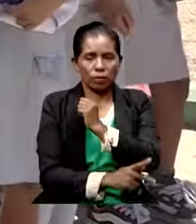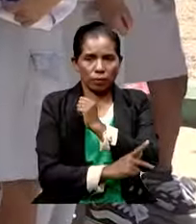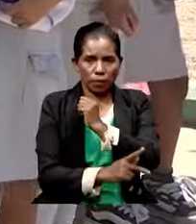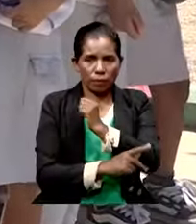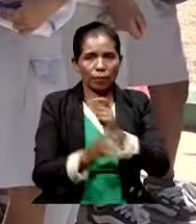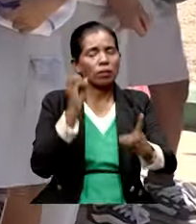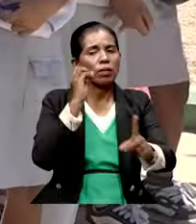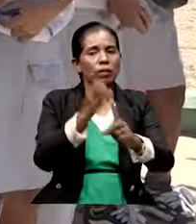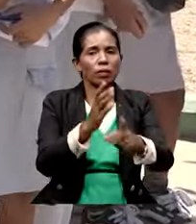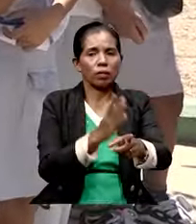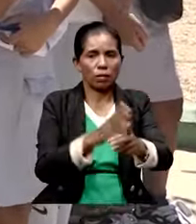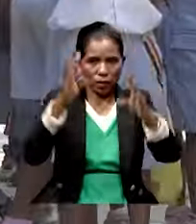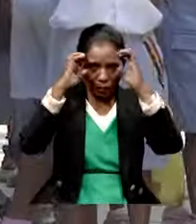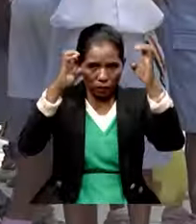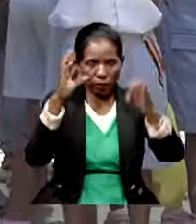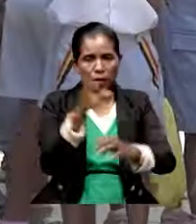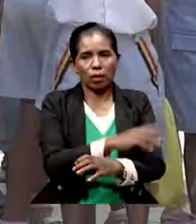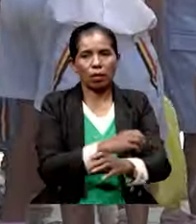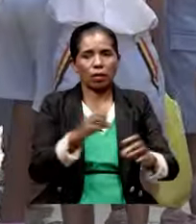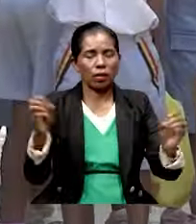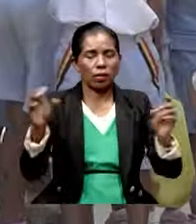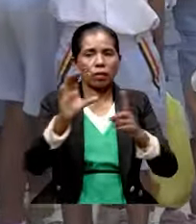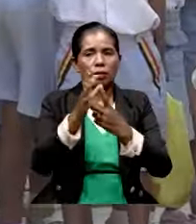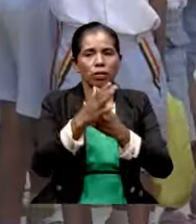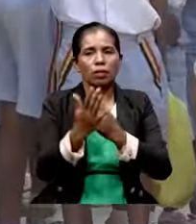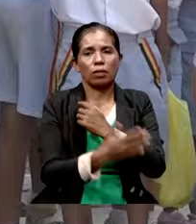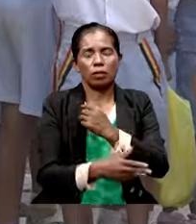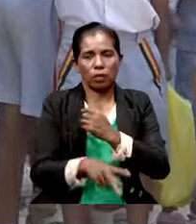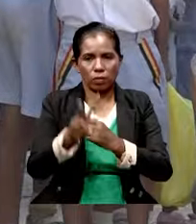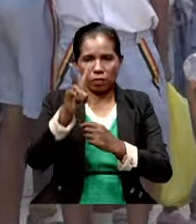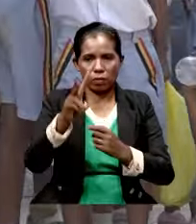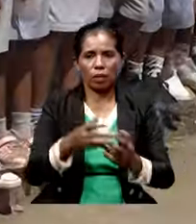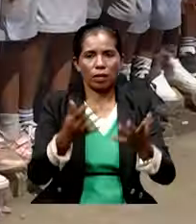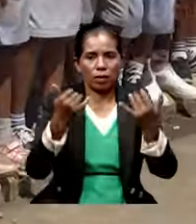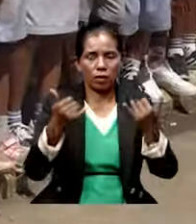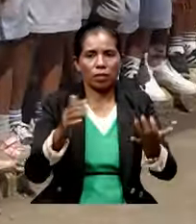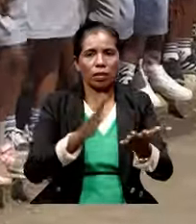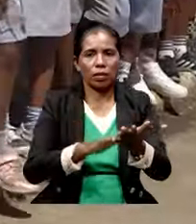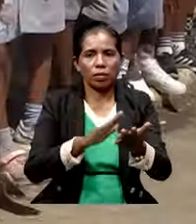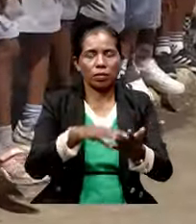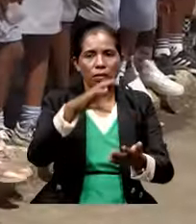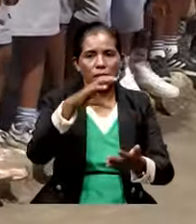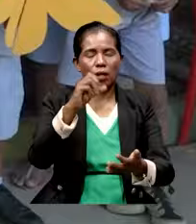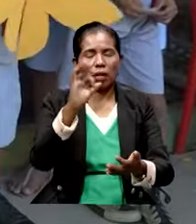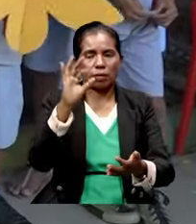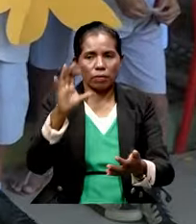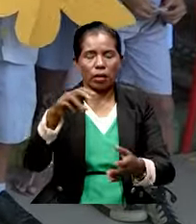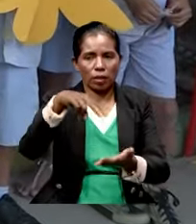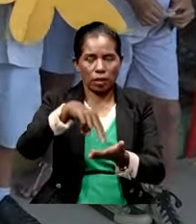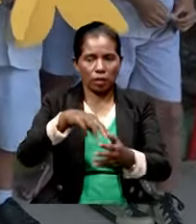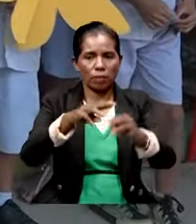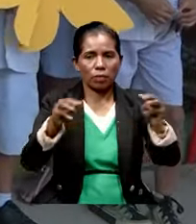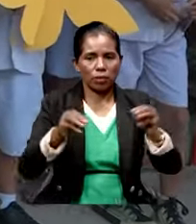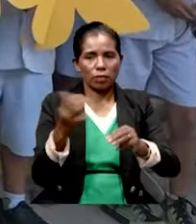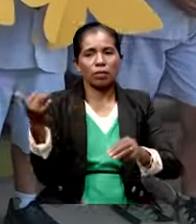é promover a educação no ramete em laço cultural entre a nação rua. Daudaune, Escola Café estabelece uma e a município